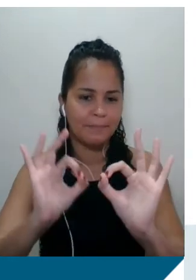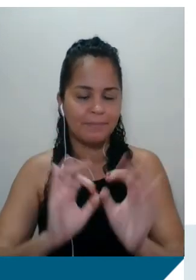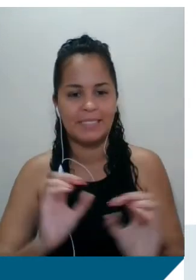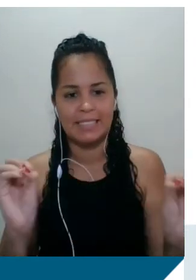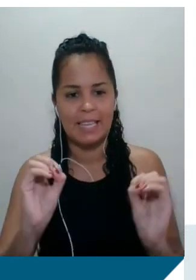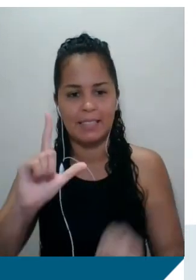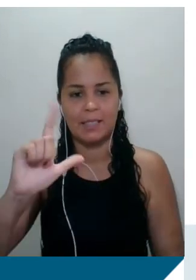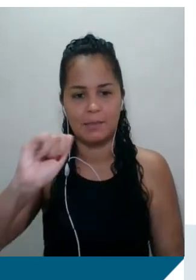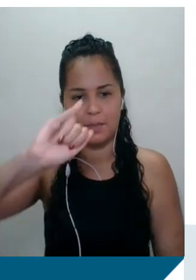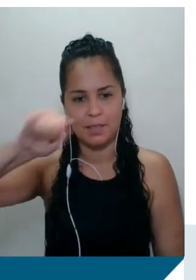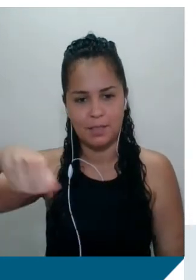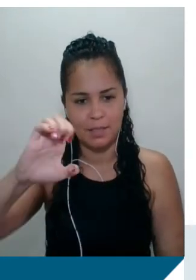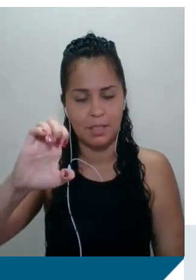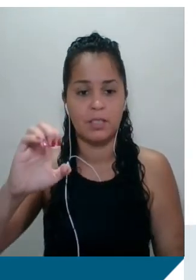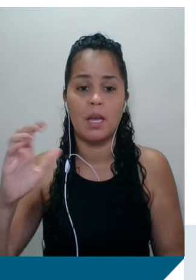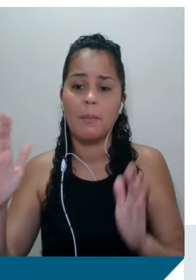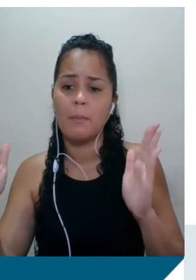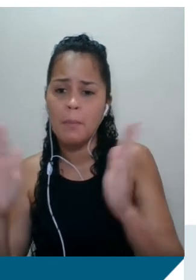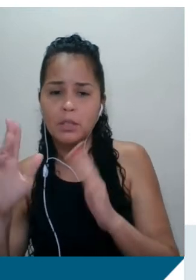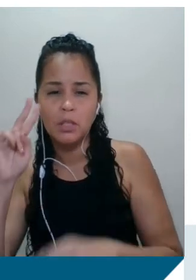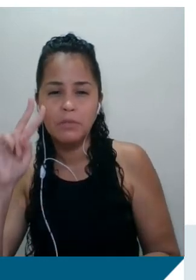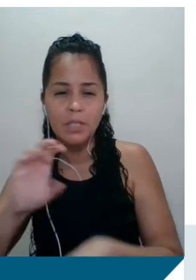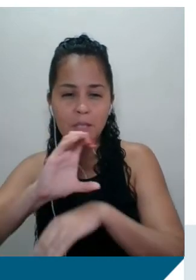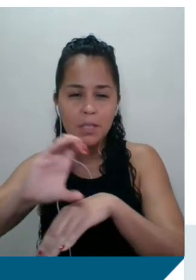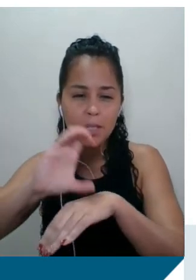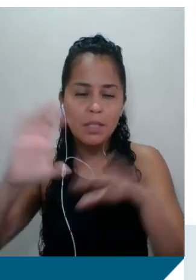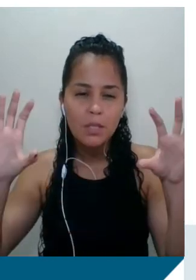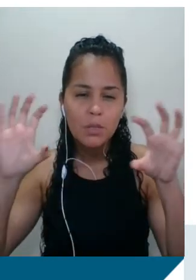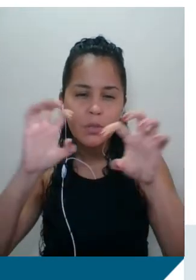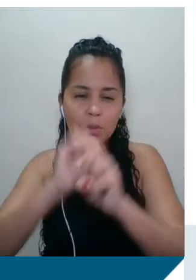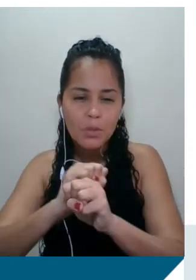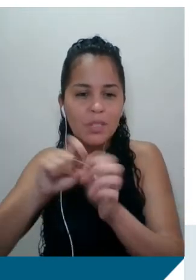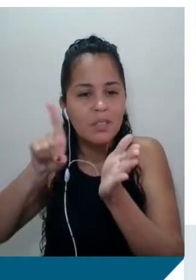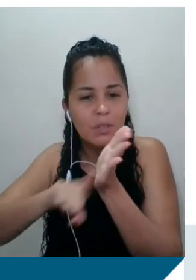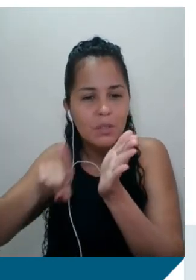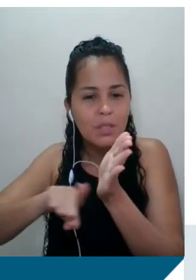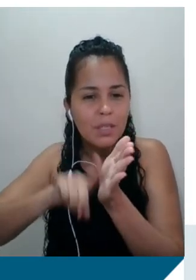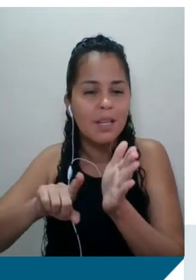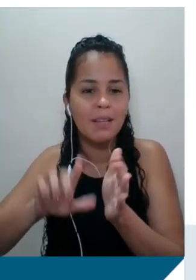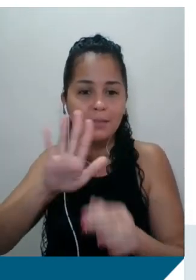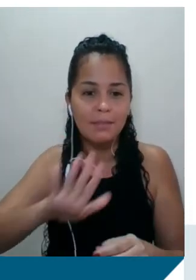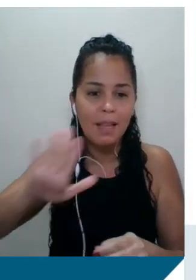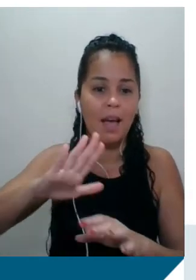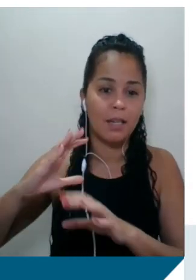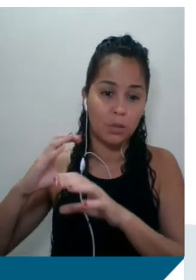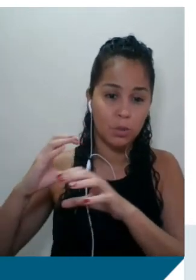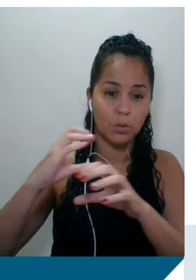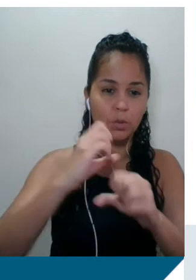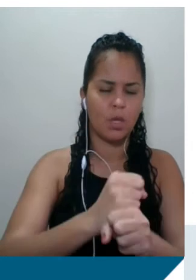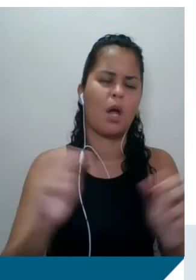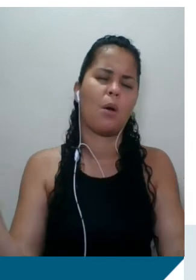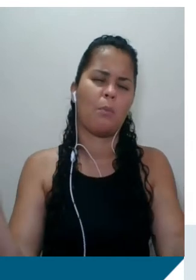seria essas áreas menores que eu marquei ali, a gente só descontar da área total. Beleza? Então, existem